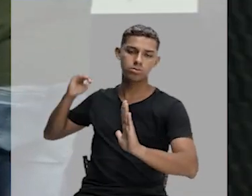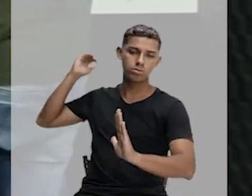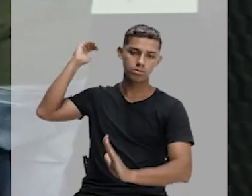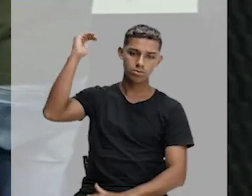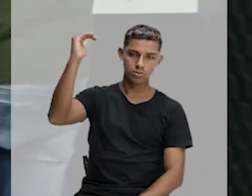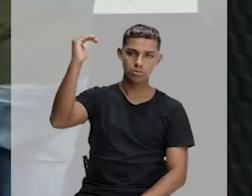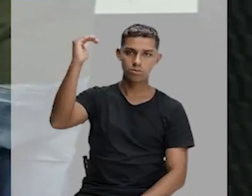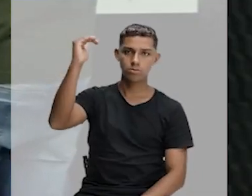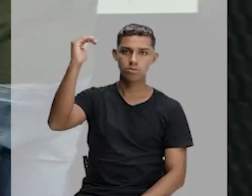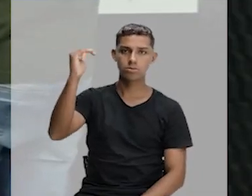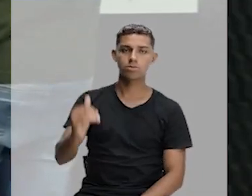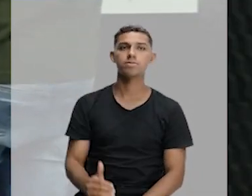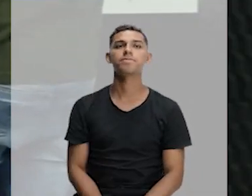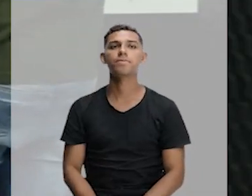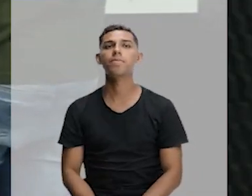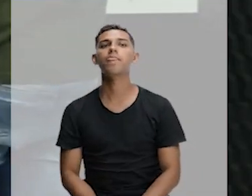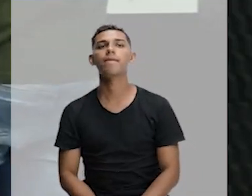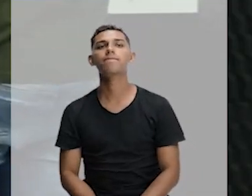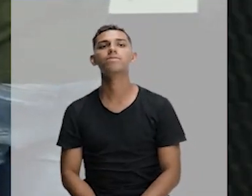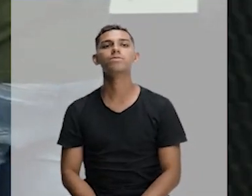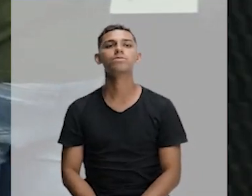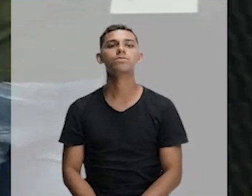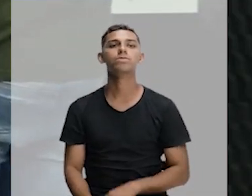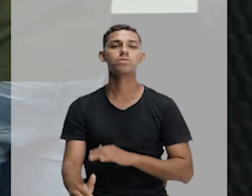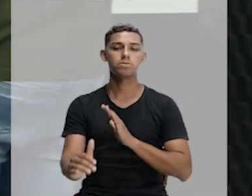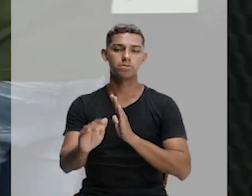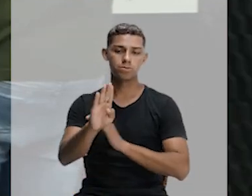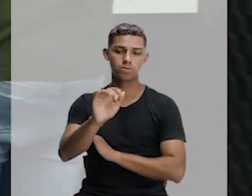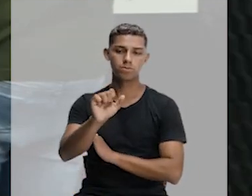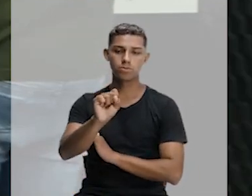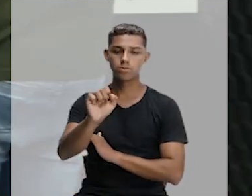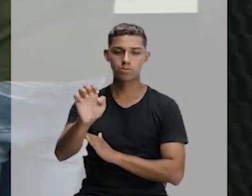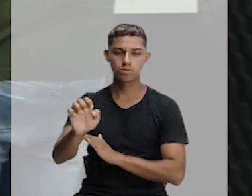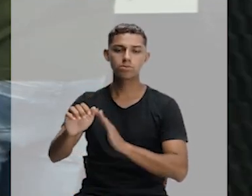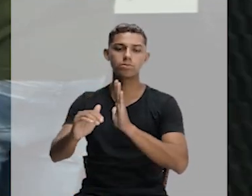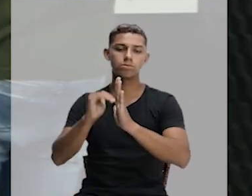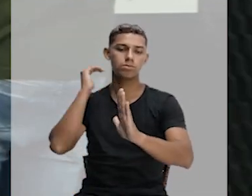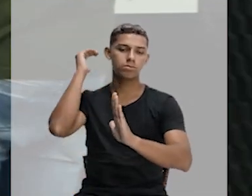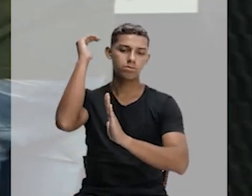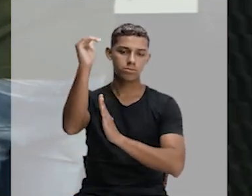base superior. Base superior.